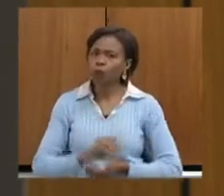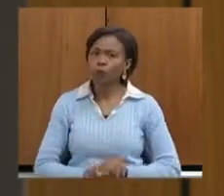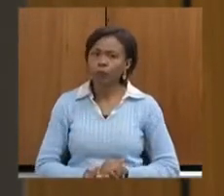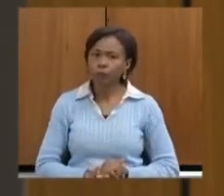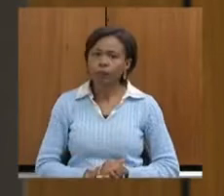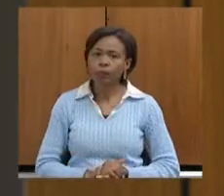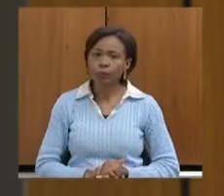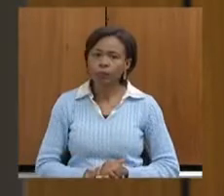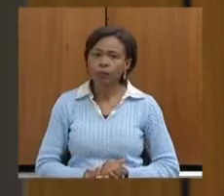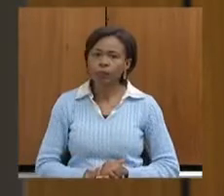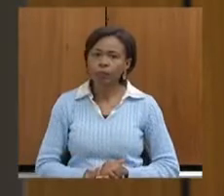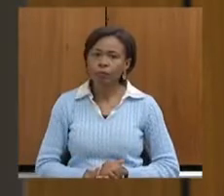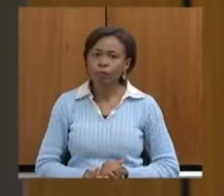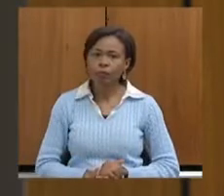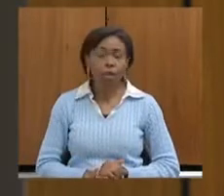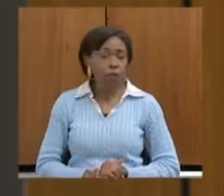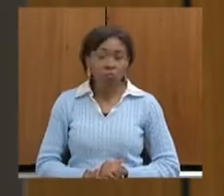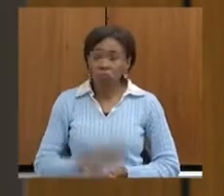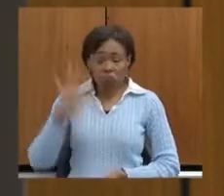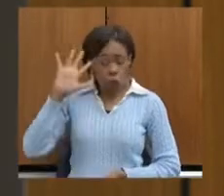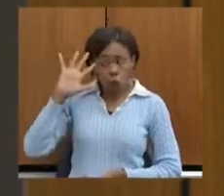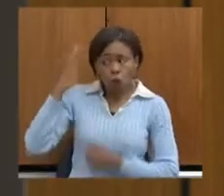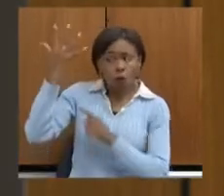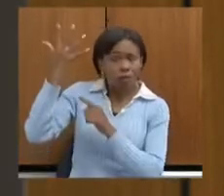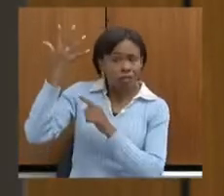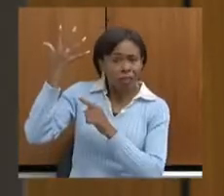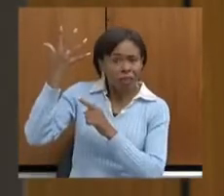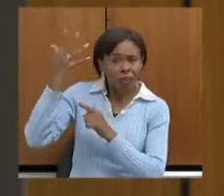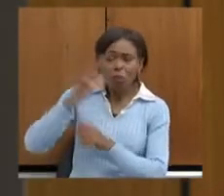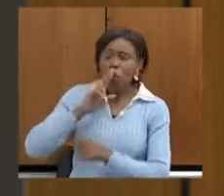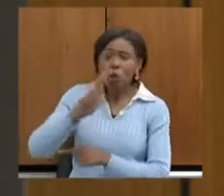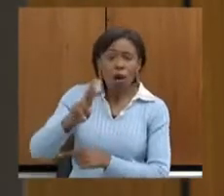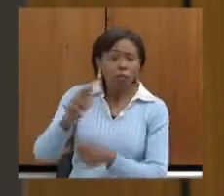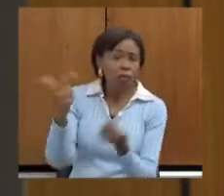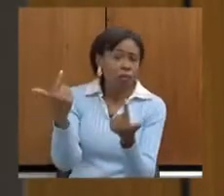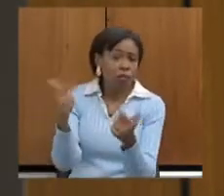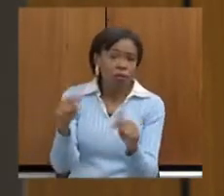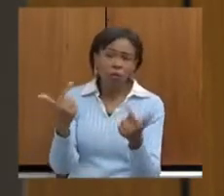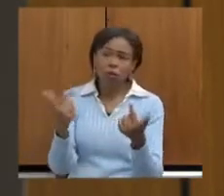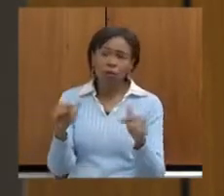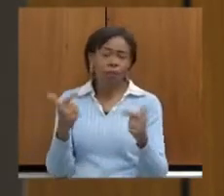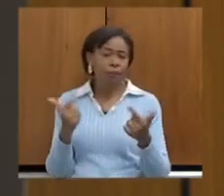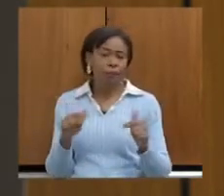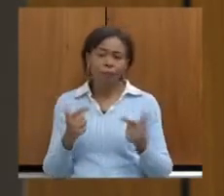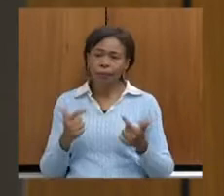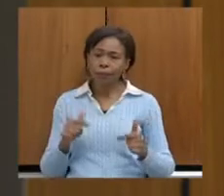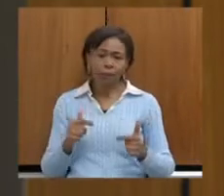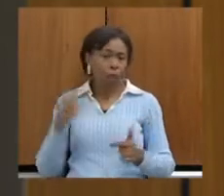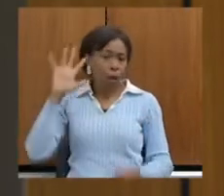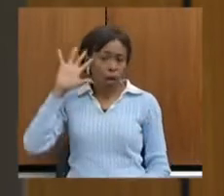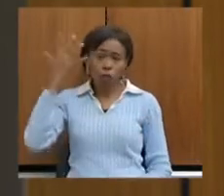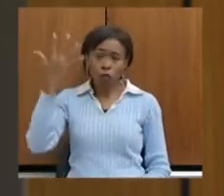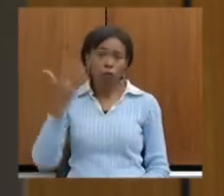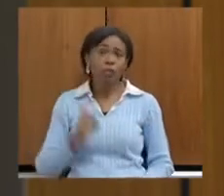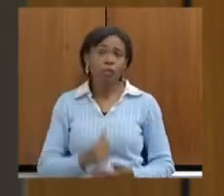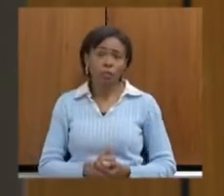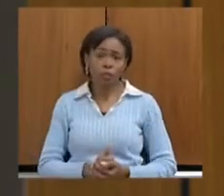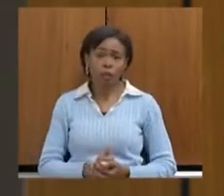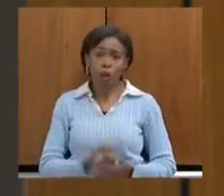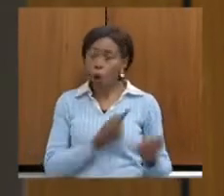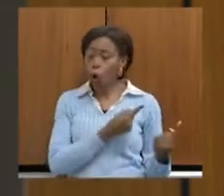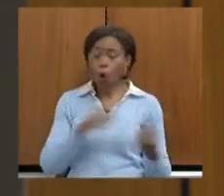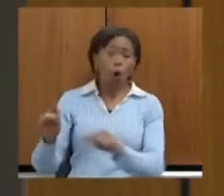não tá tendo mais a solução para resolver a conta nessas três firma